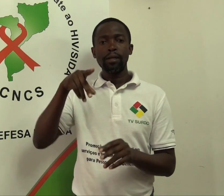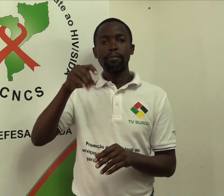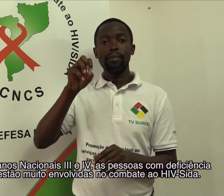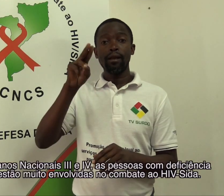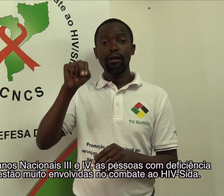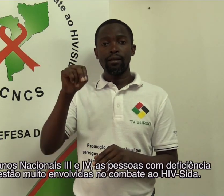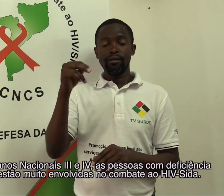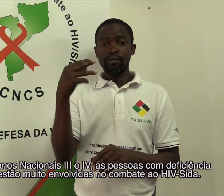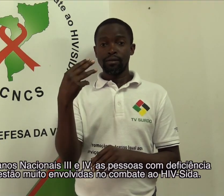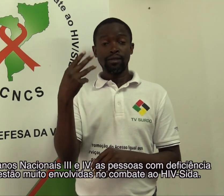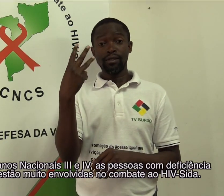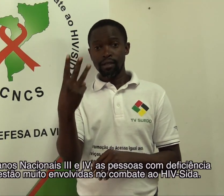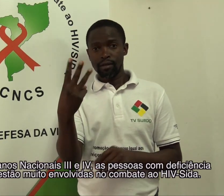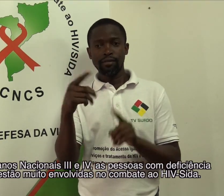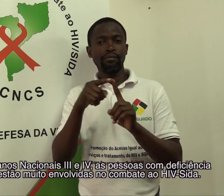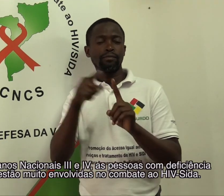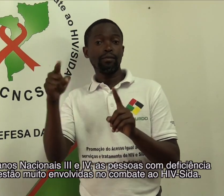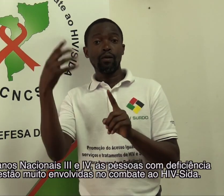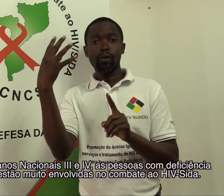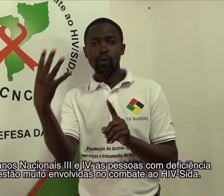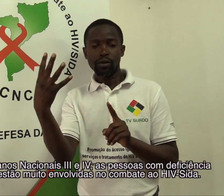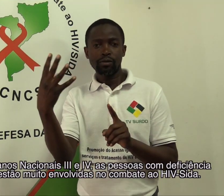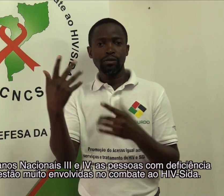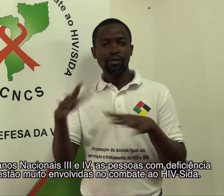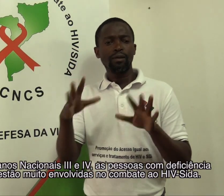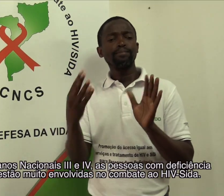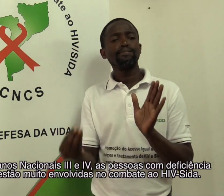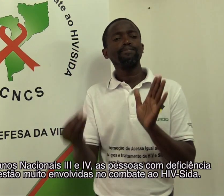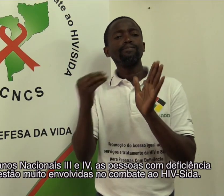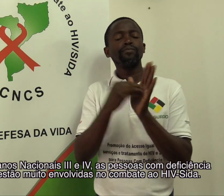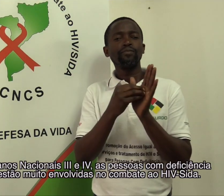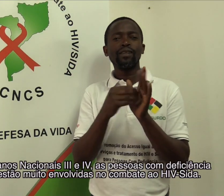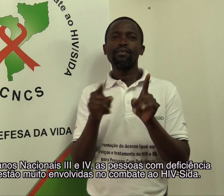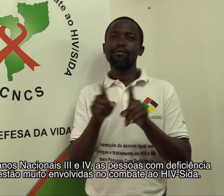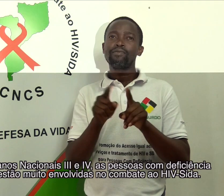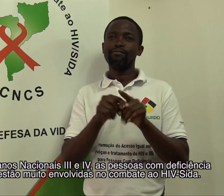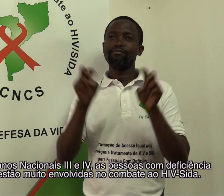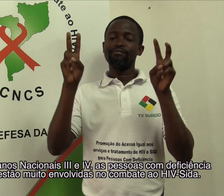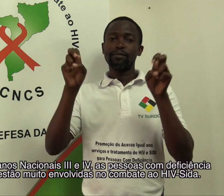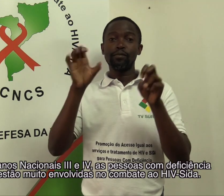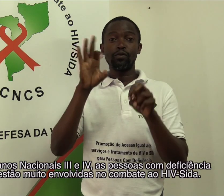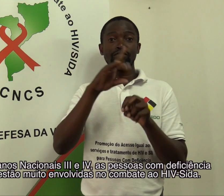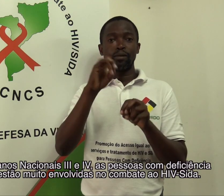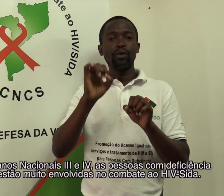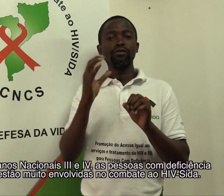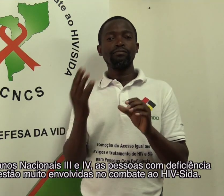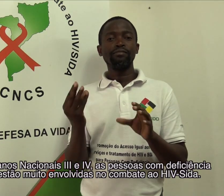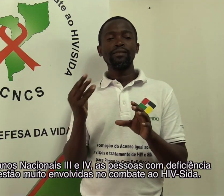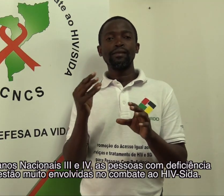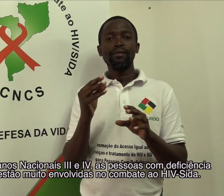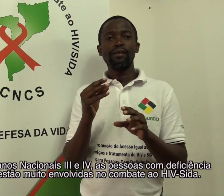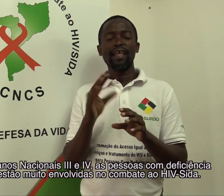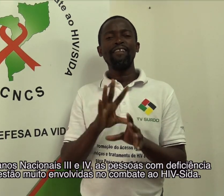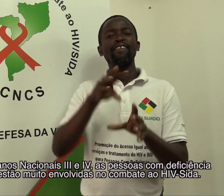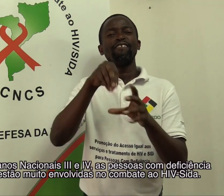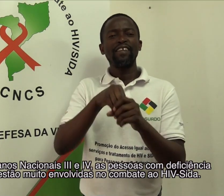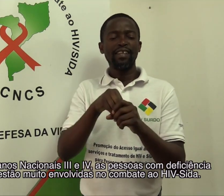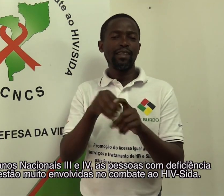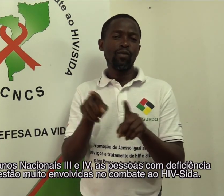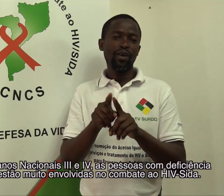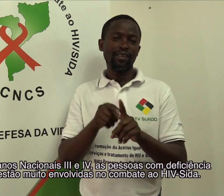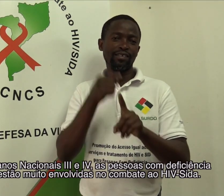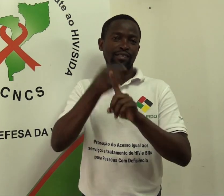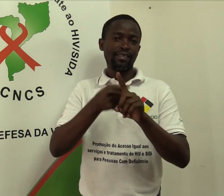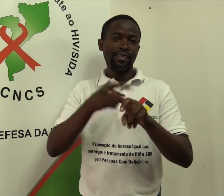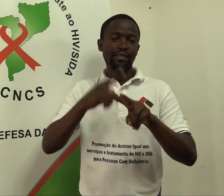No plano nacional número 3 e 4, as pessoas com deficiência não estão muito envolvidas no combate ao